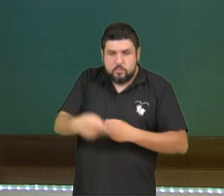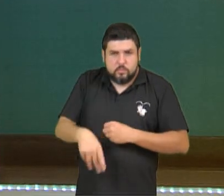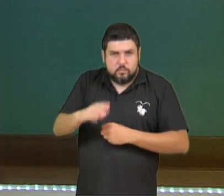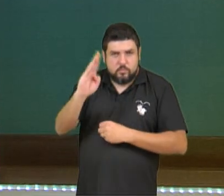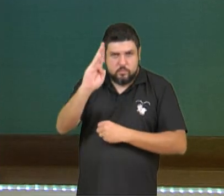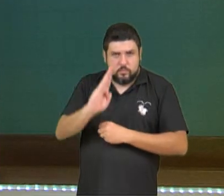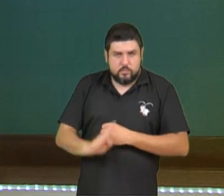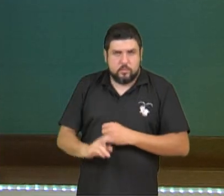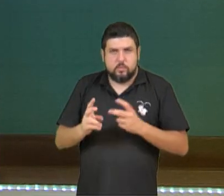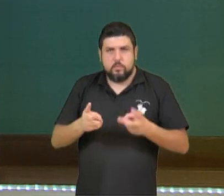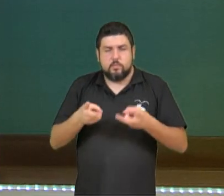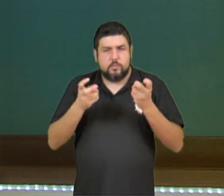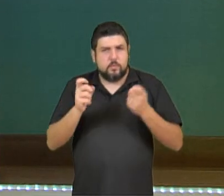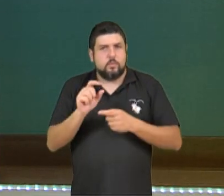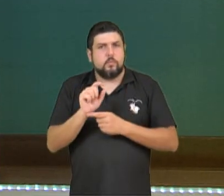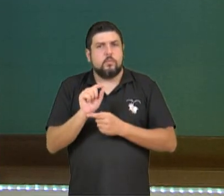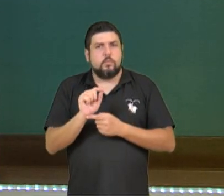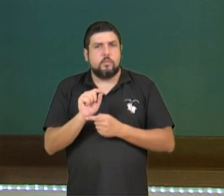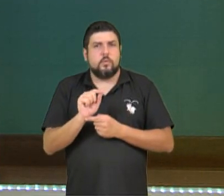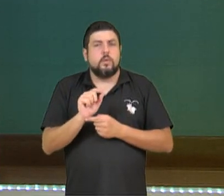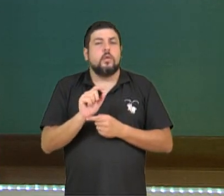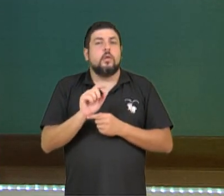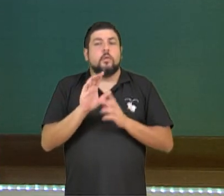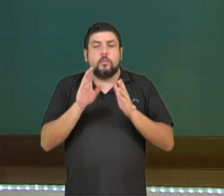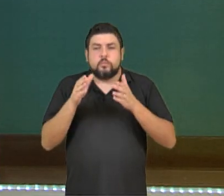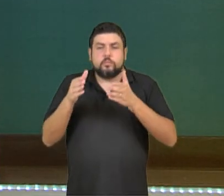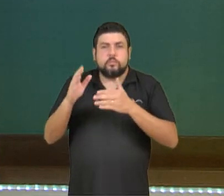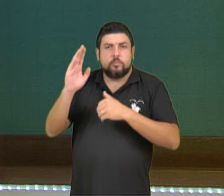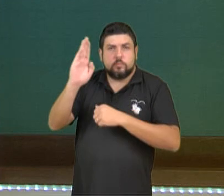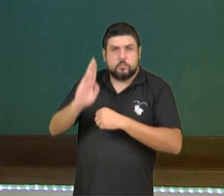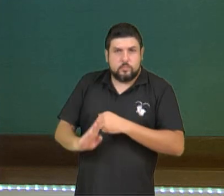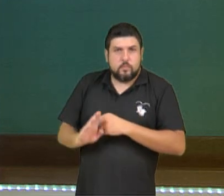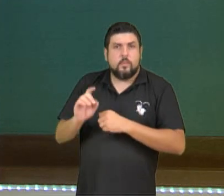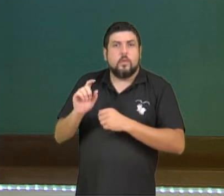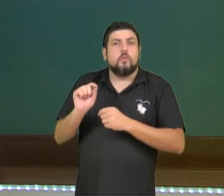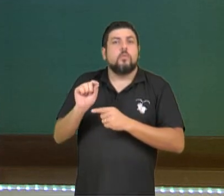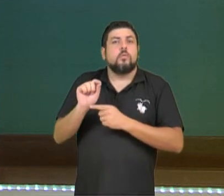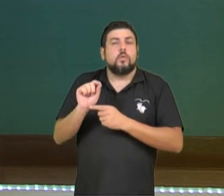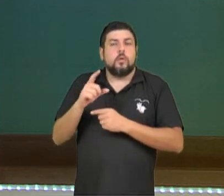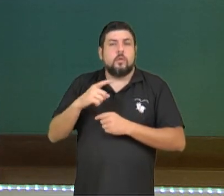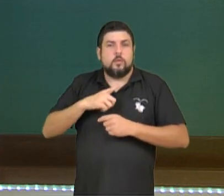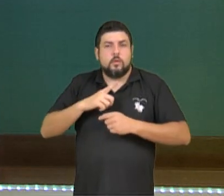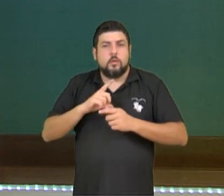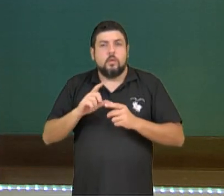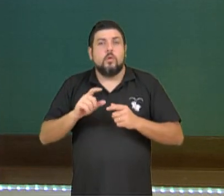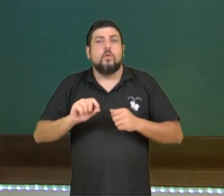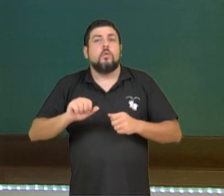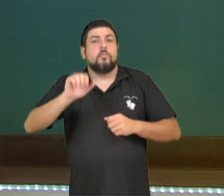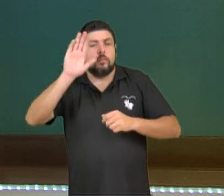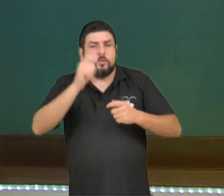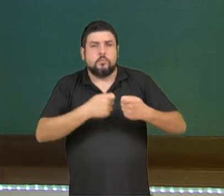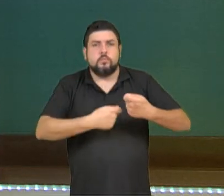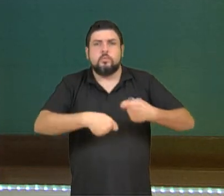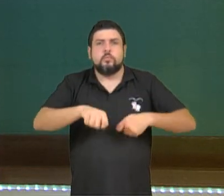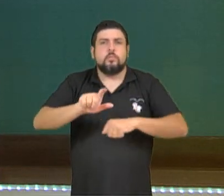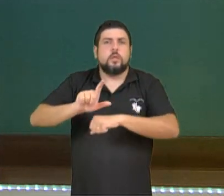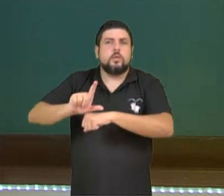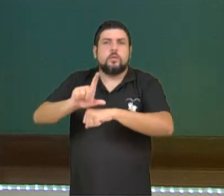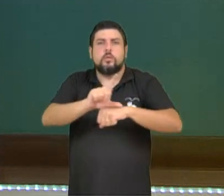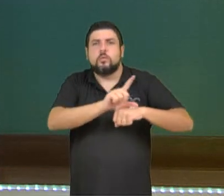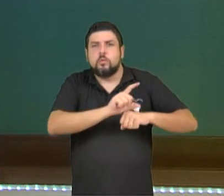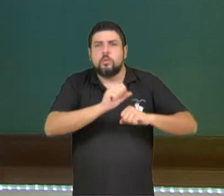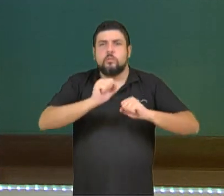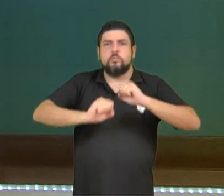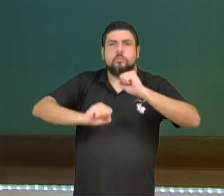gente percebe que há uma concentração bem grande da parte de comércios, da parte de indústria e